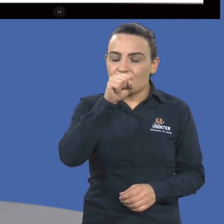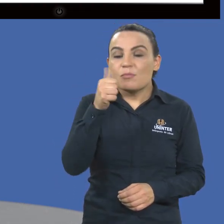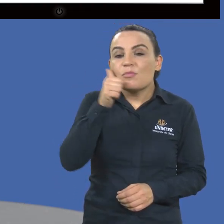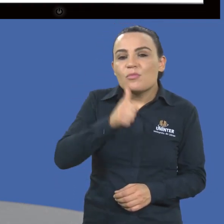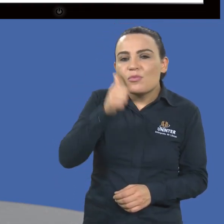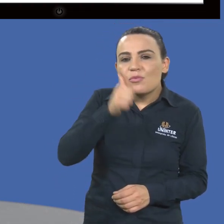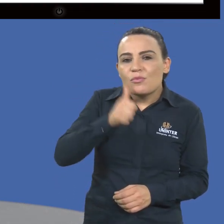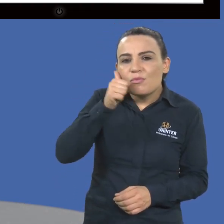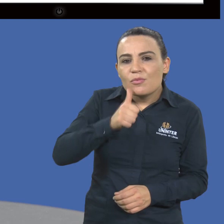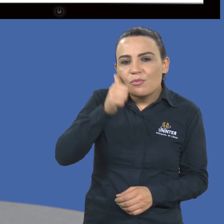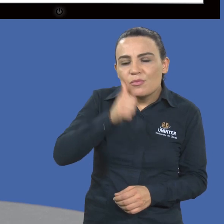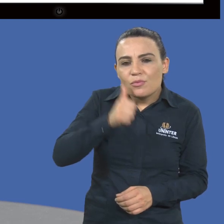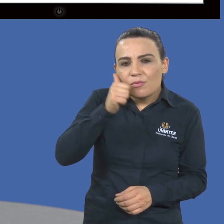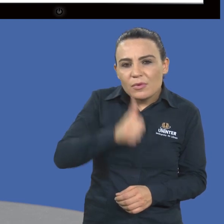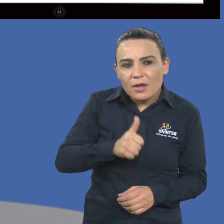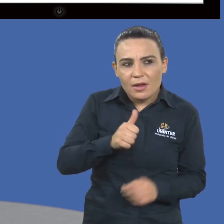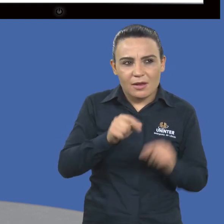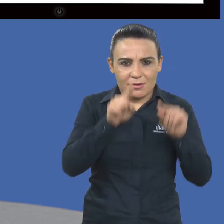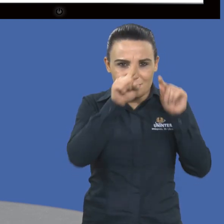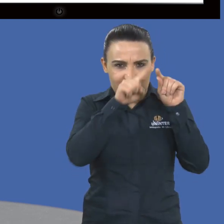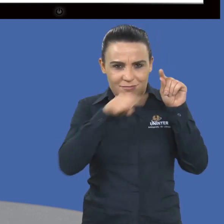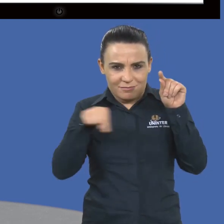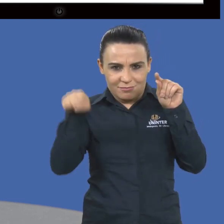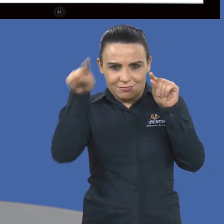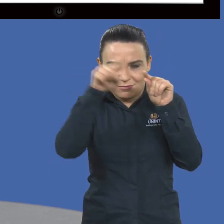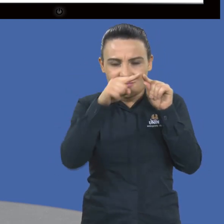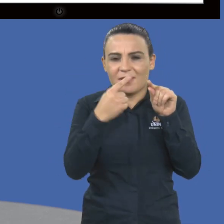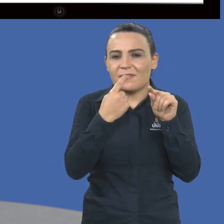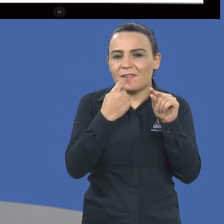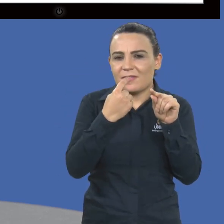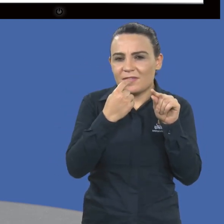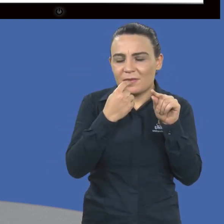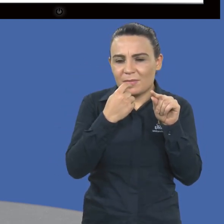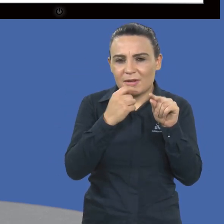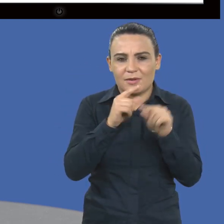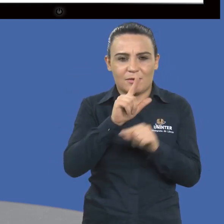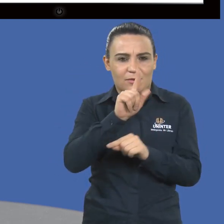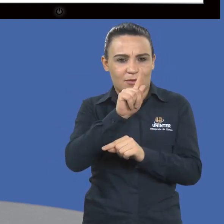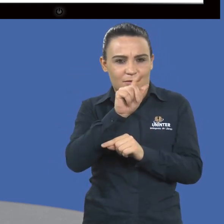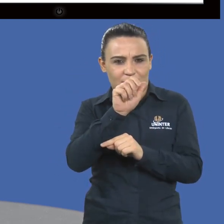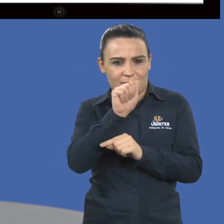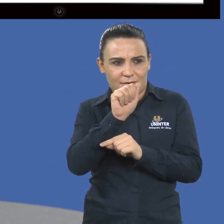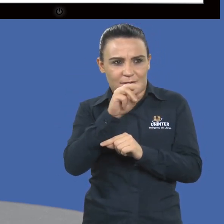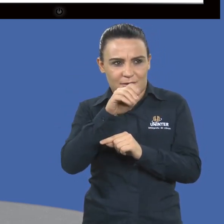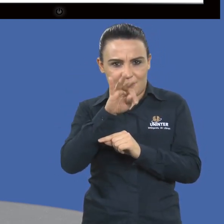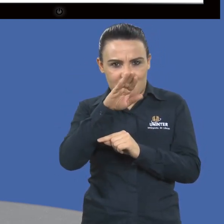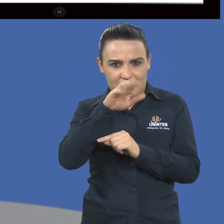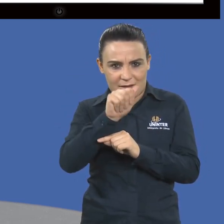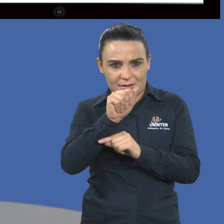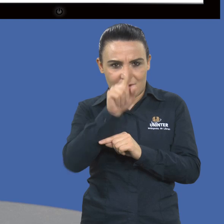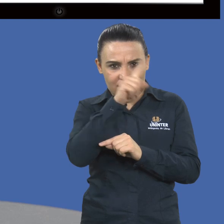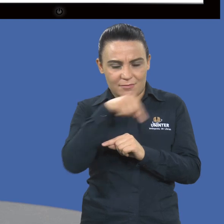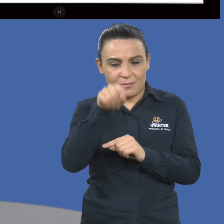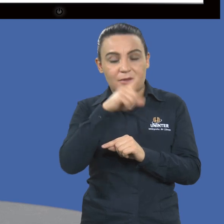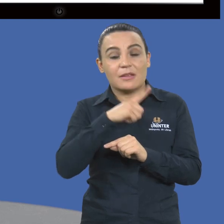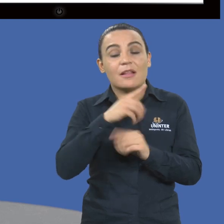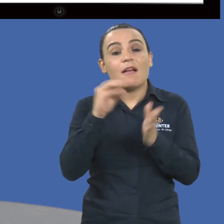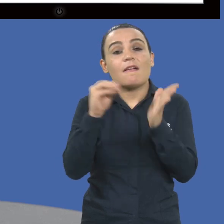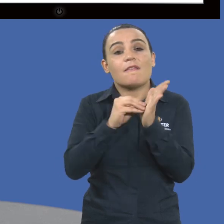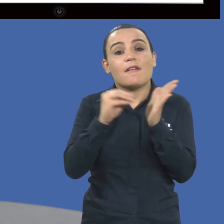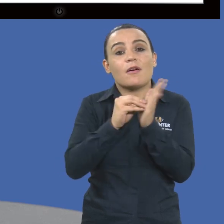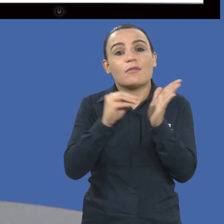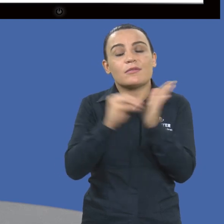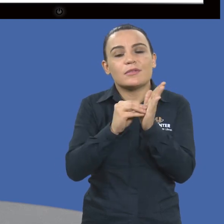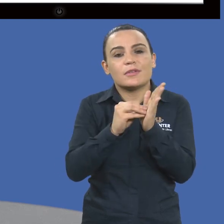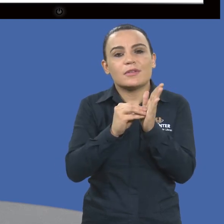preparar o gameta, né, o gameta que está em vermelho, nós vamos ver o gameta em cima que está